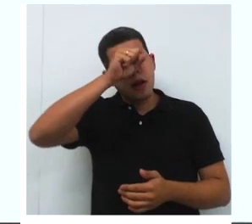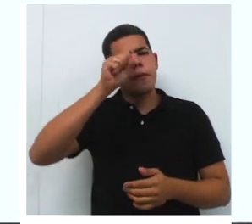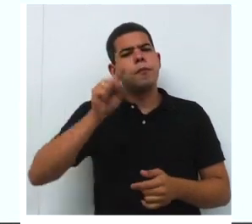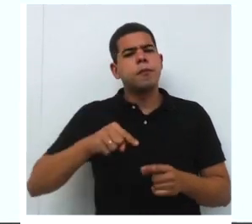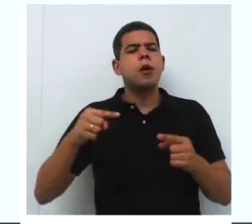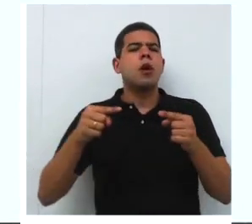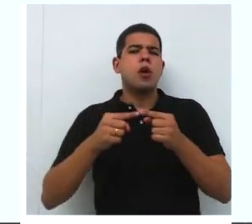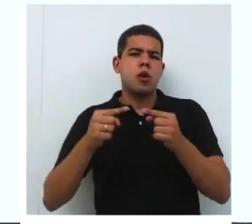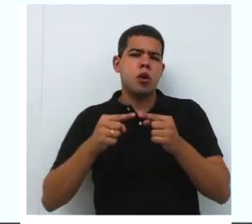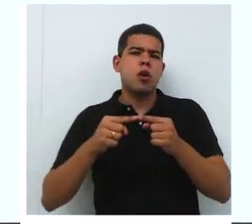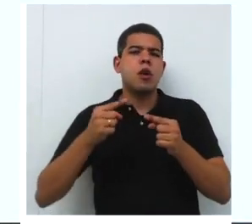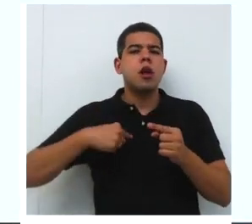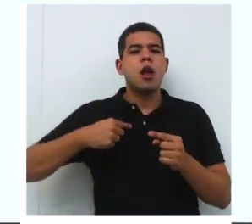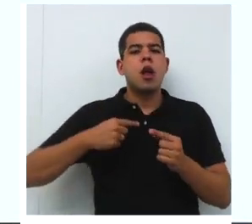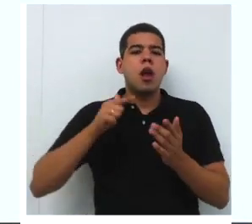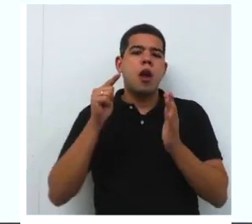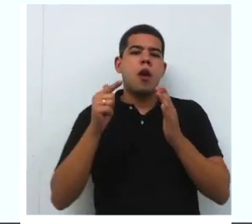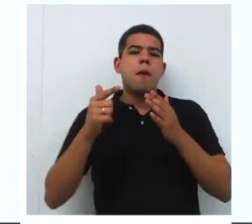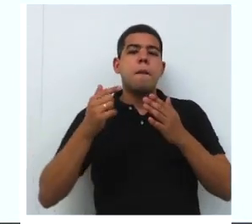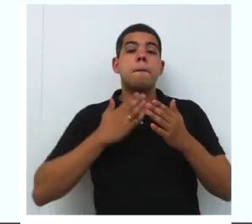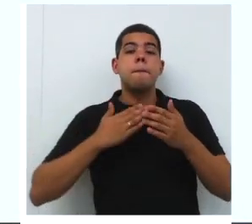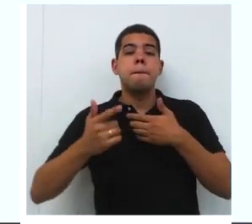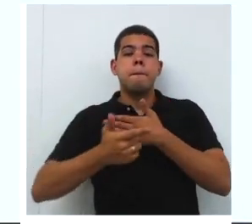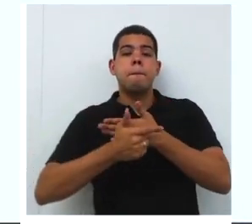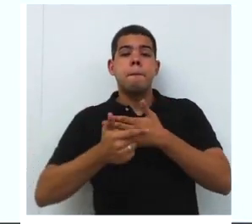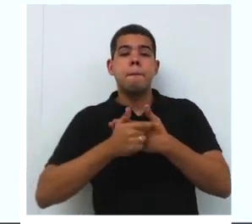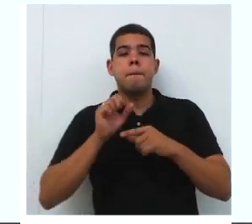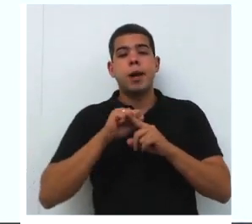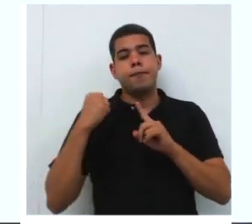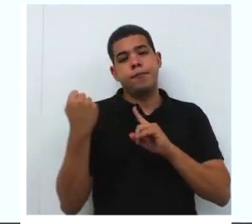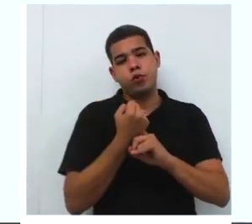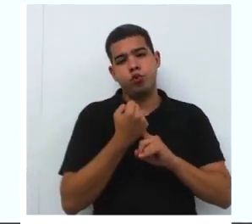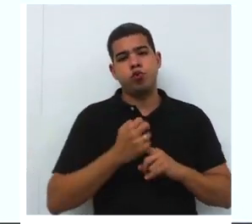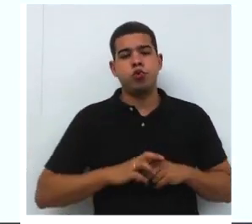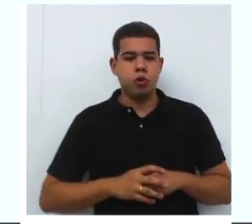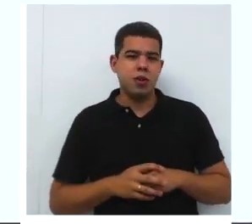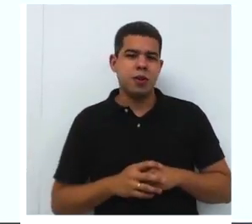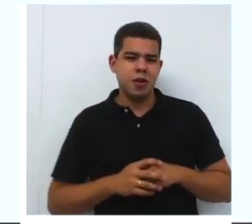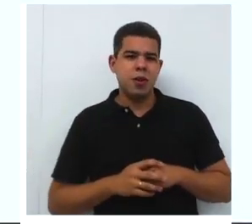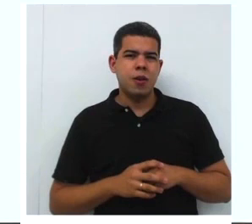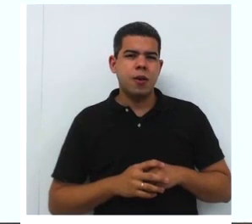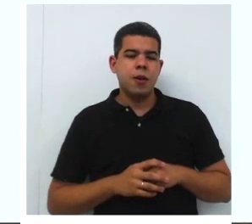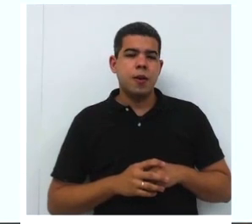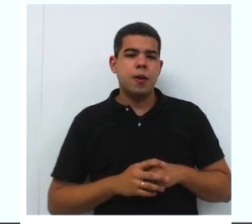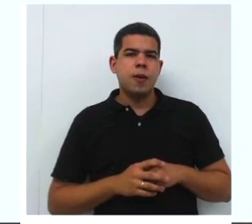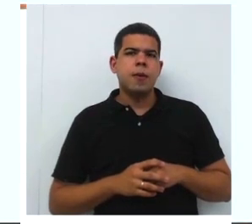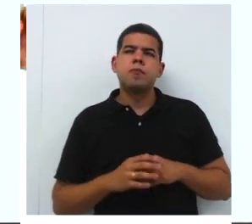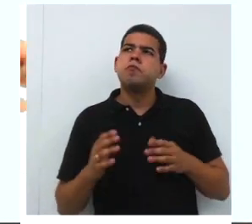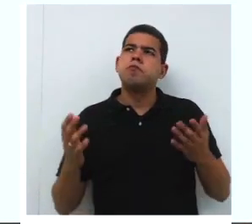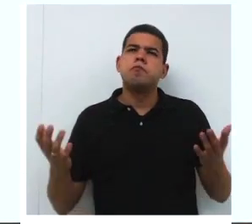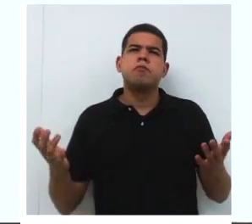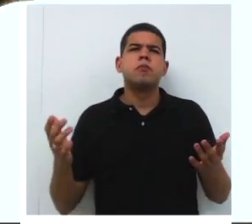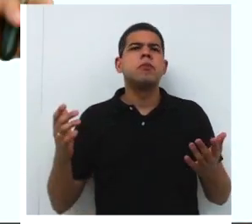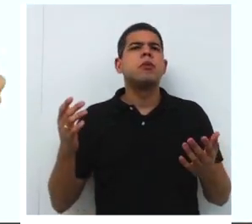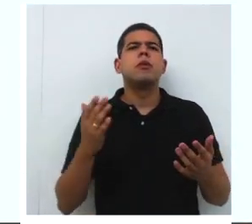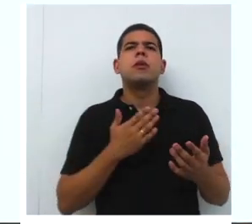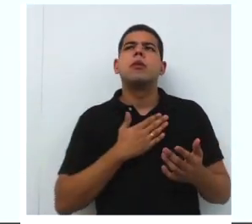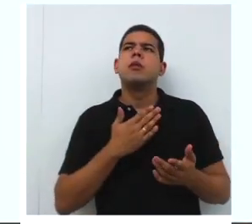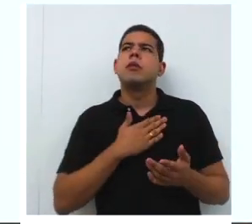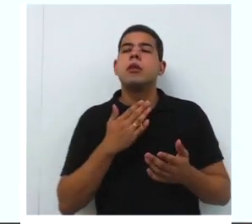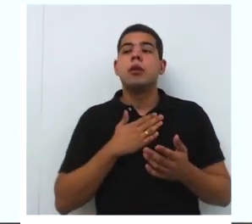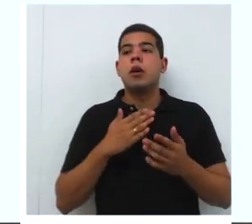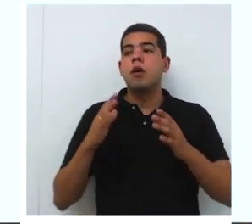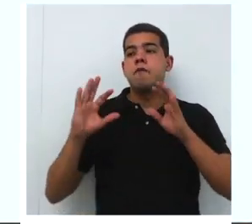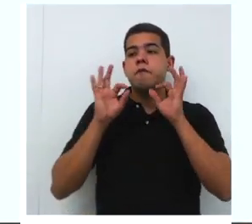você exercer o seu papel social, saber o que é bom para você, o que é bom para a sua família, para as pessoas que moram na